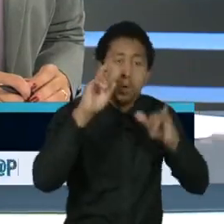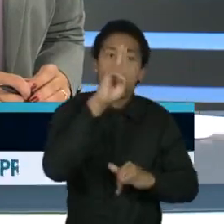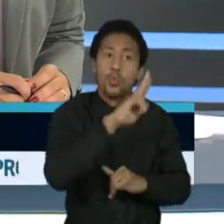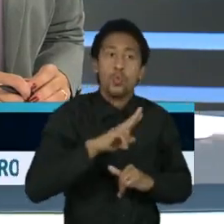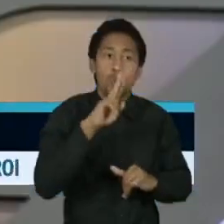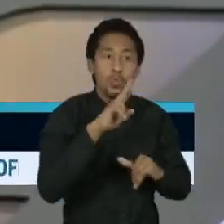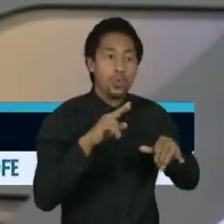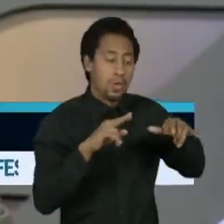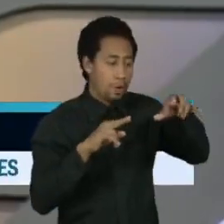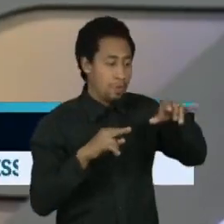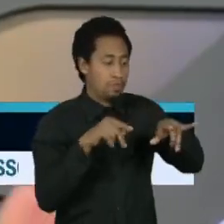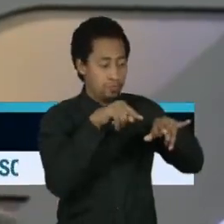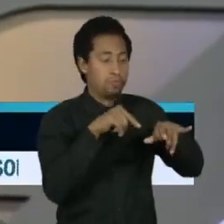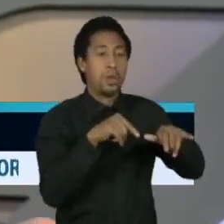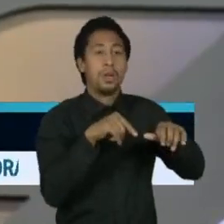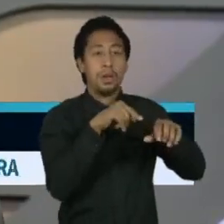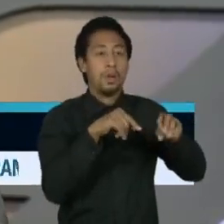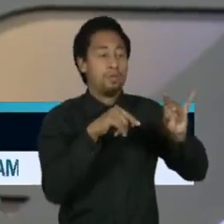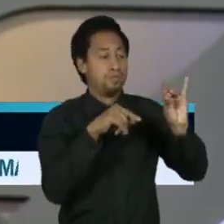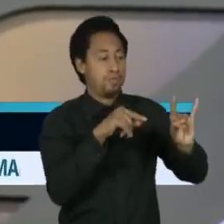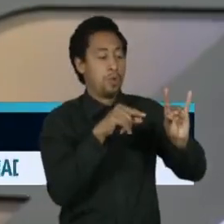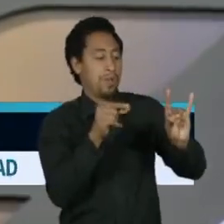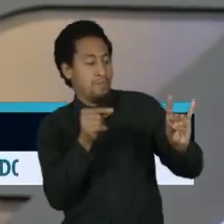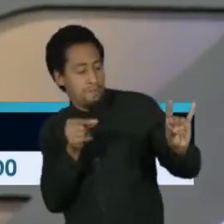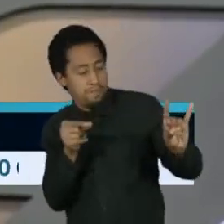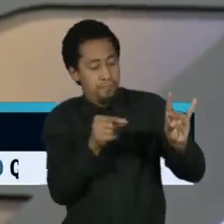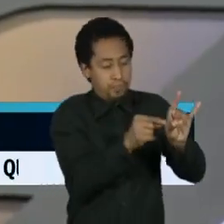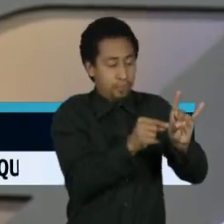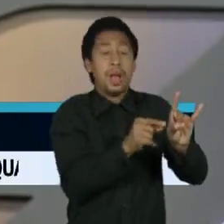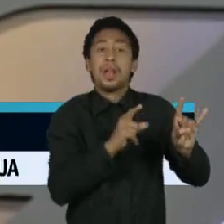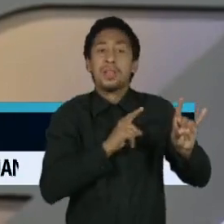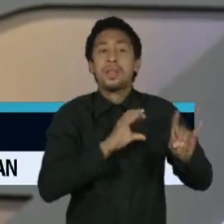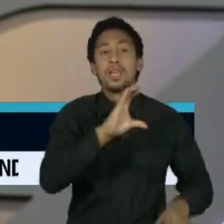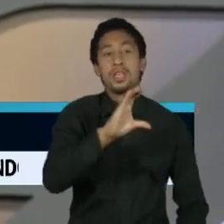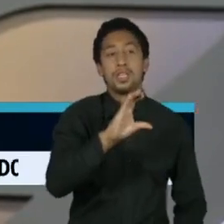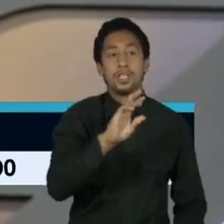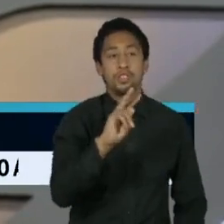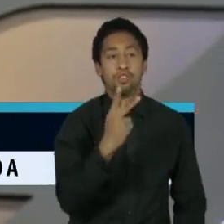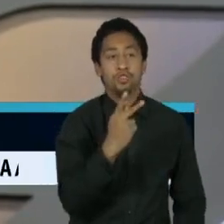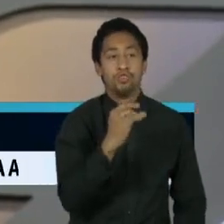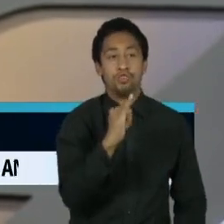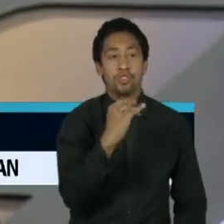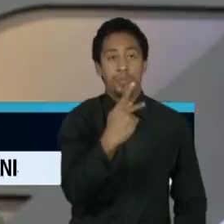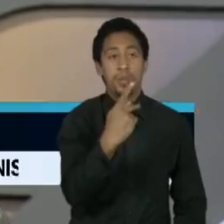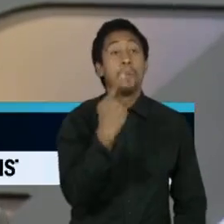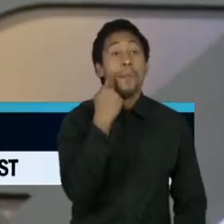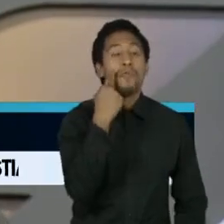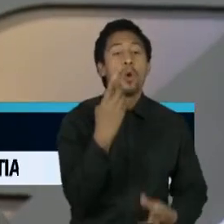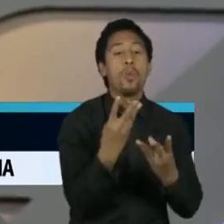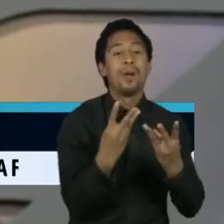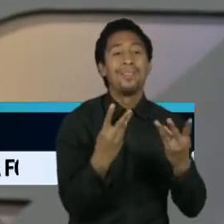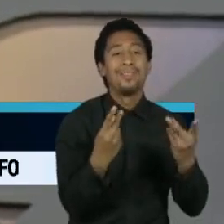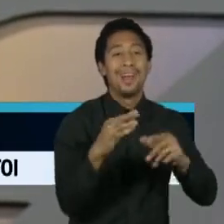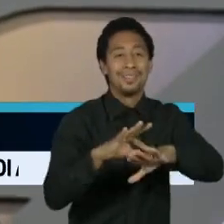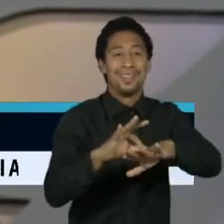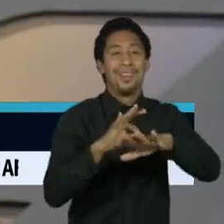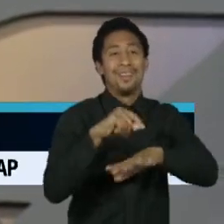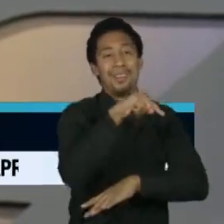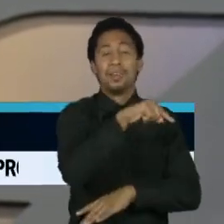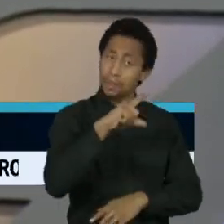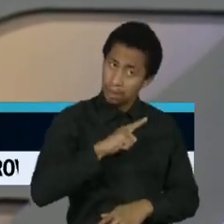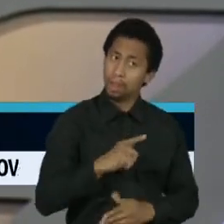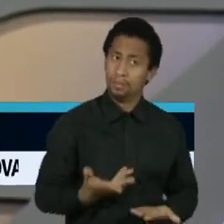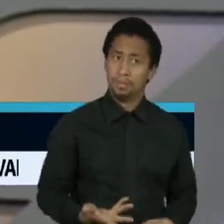zona de febre aftosa para você poder exportar carne é mais ou menos a mesma coisa essa é o mundo civilizado E aí você vem